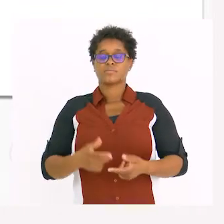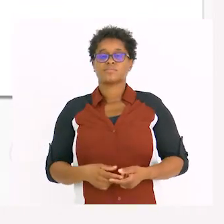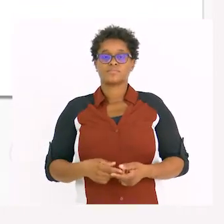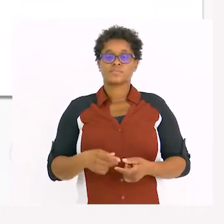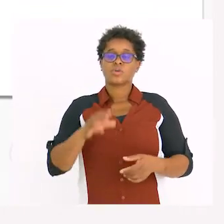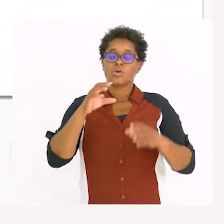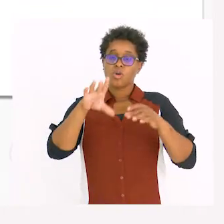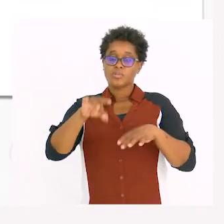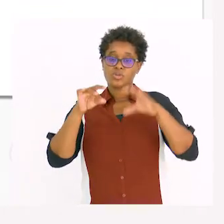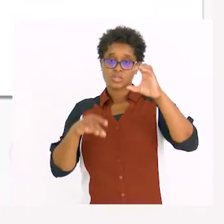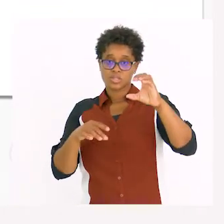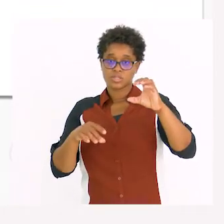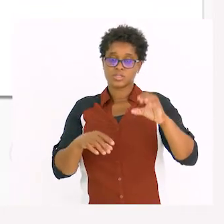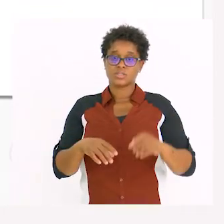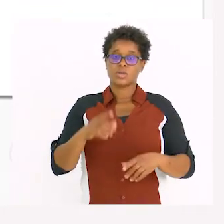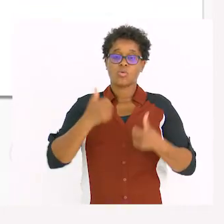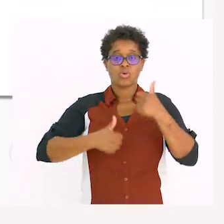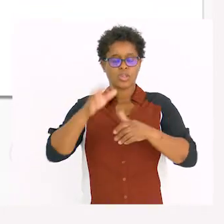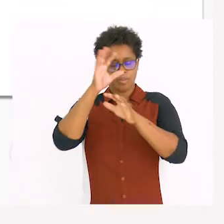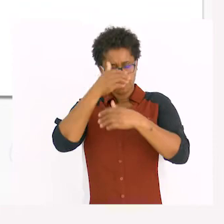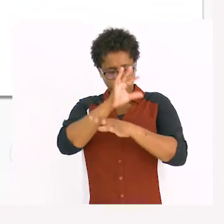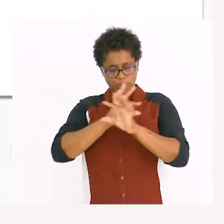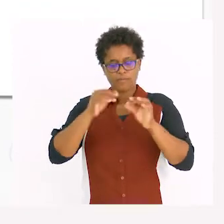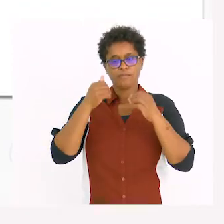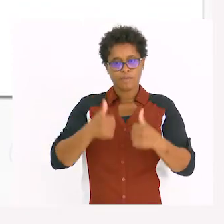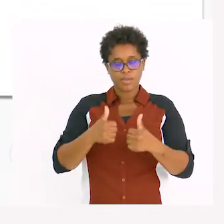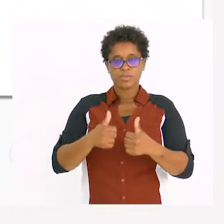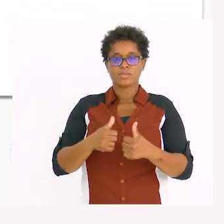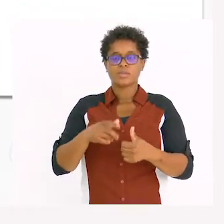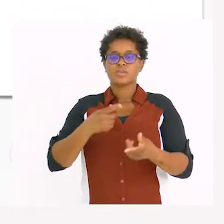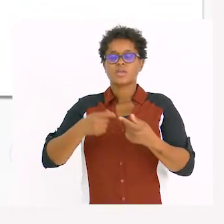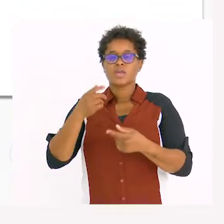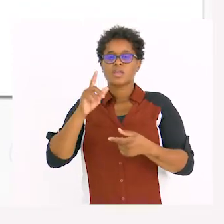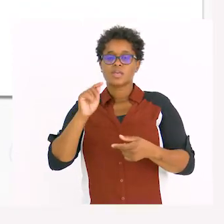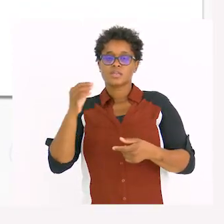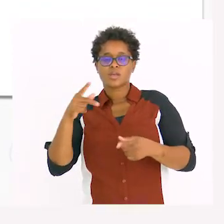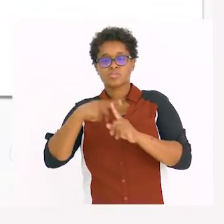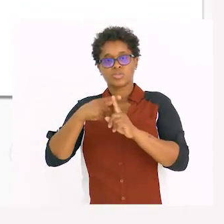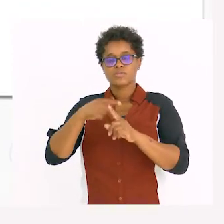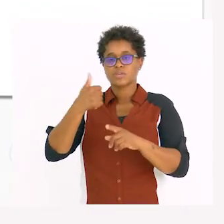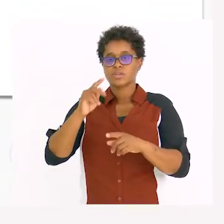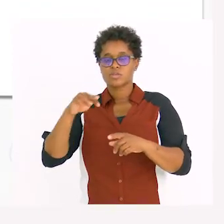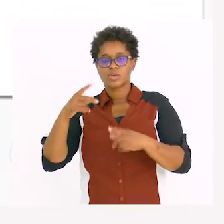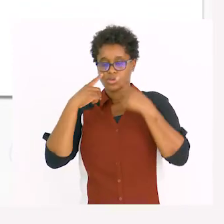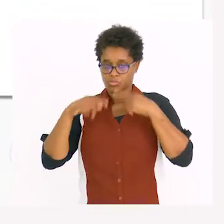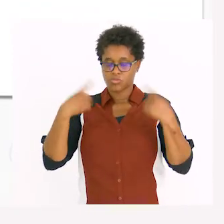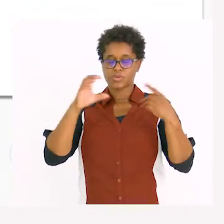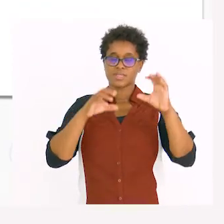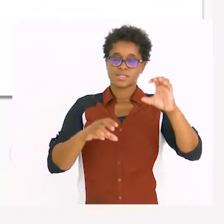concorrência perfeita, externalidades positivas e bens públicos. E a opção D, dívida